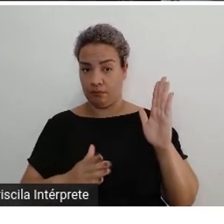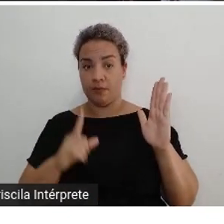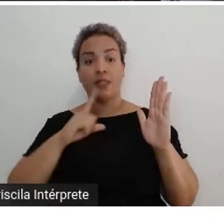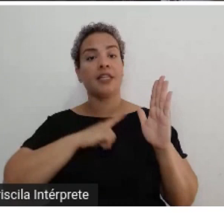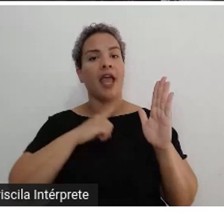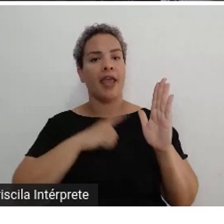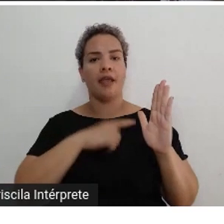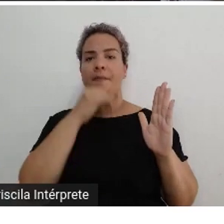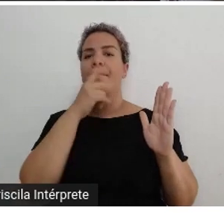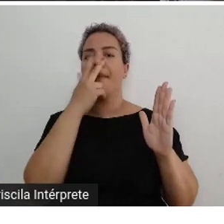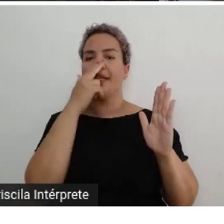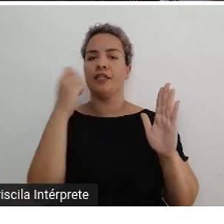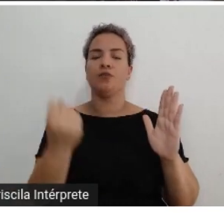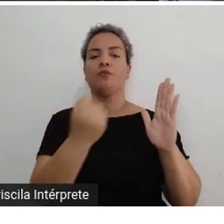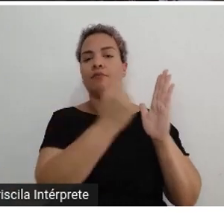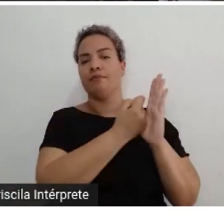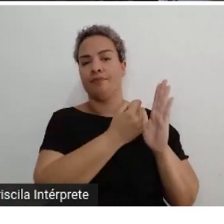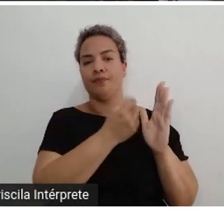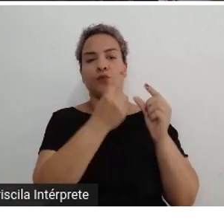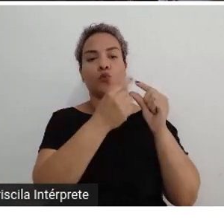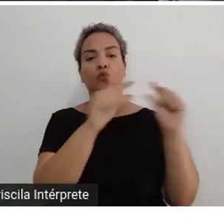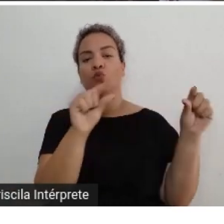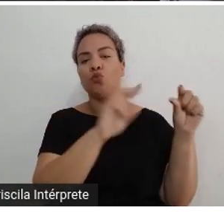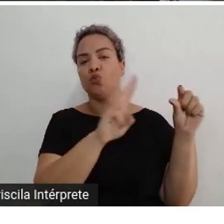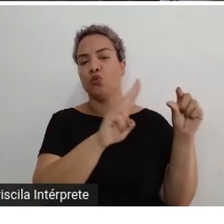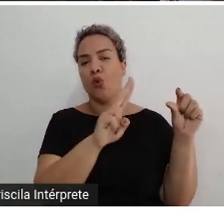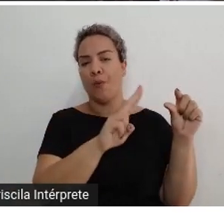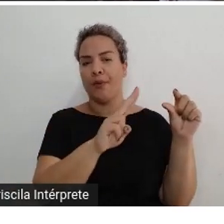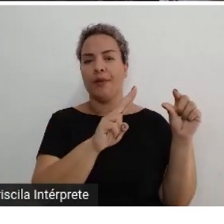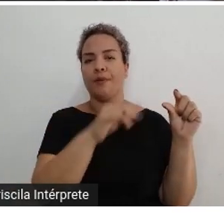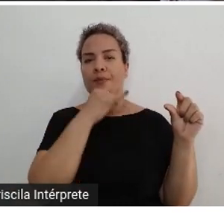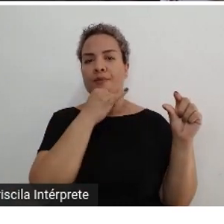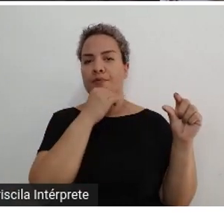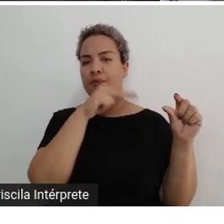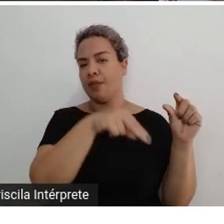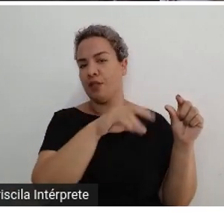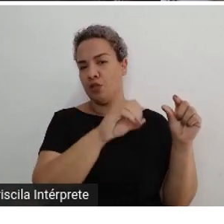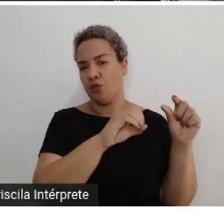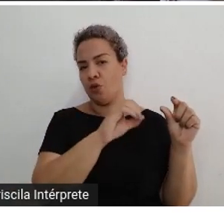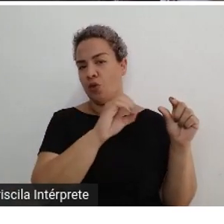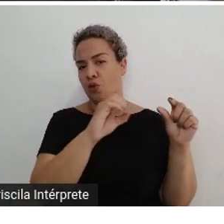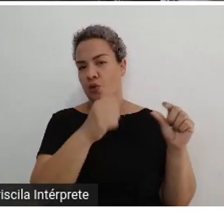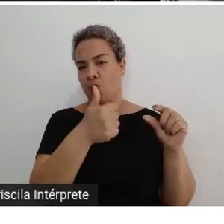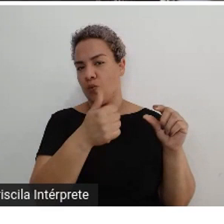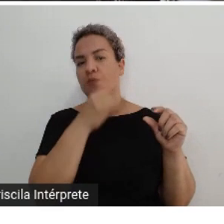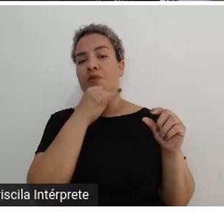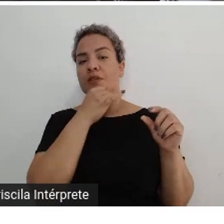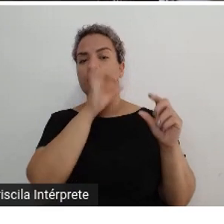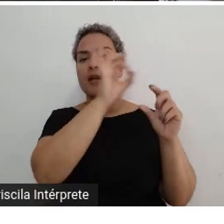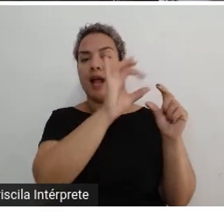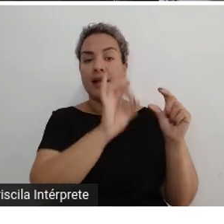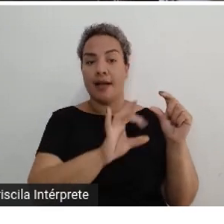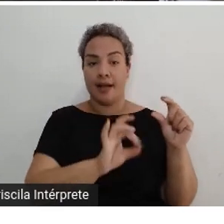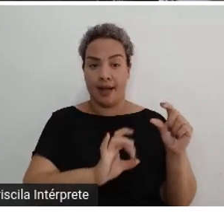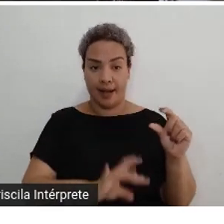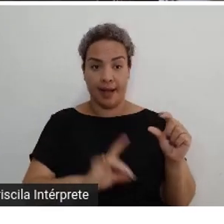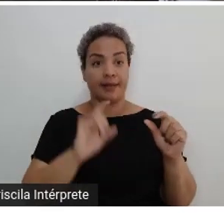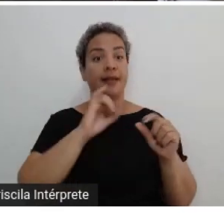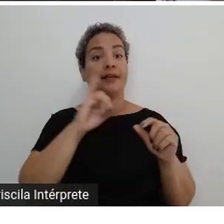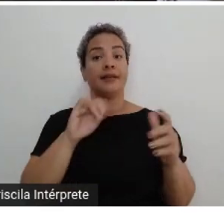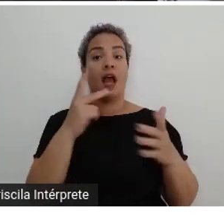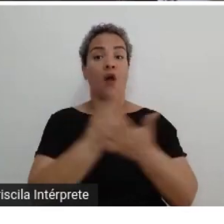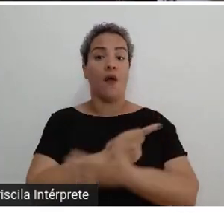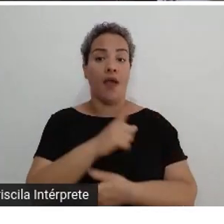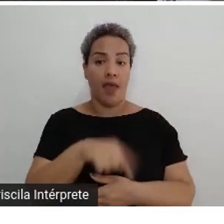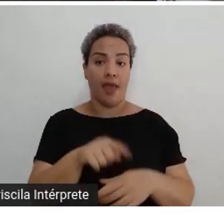né? Uma nomeação de cada nó. É importante também que nos pontos aonde a confusão, aonde a gente